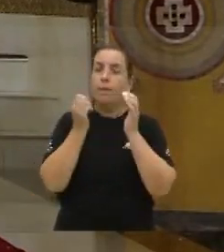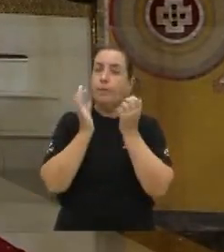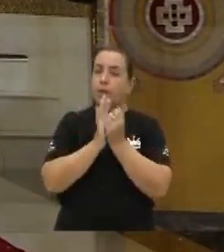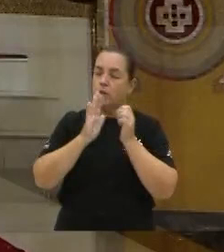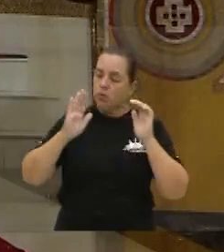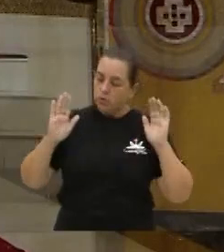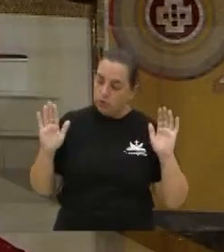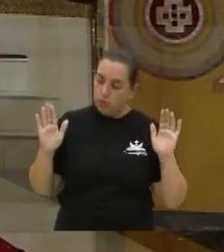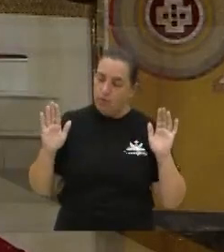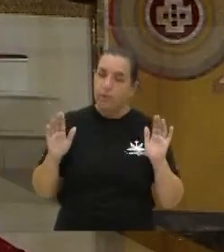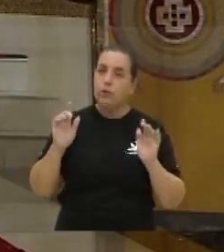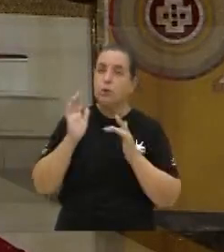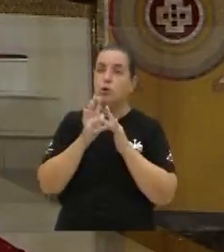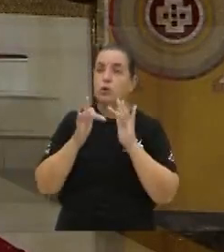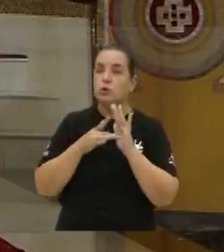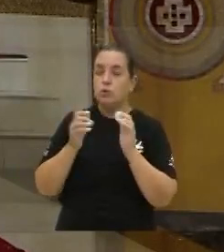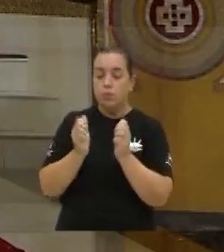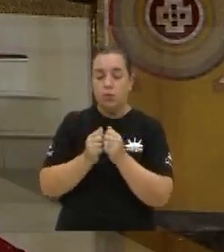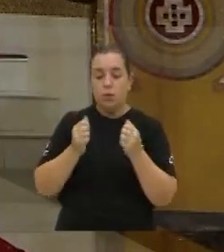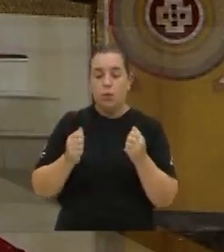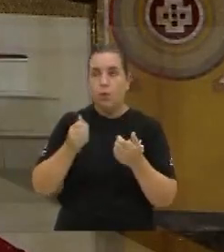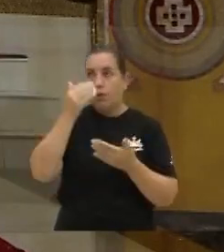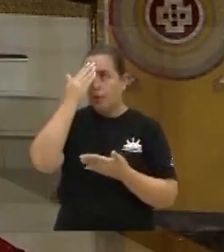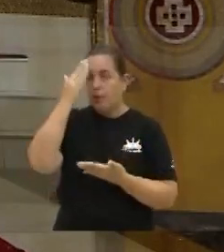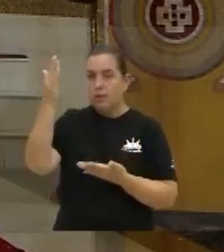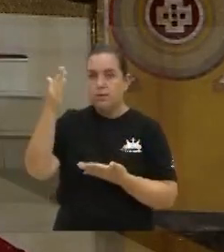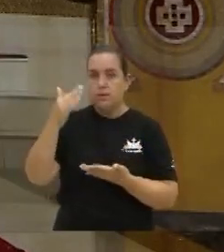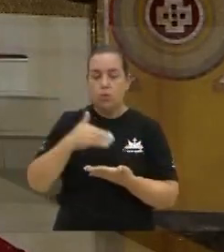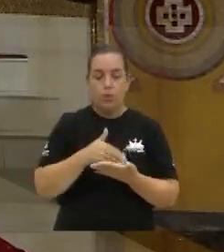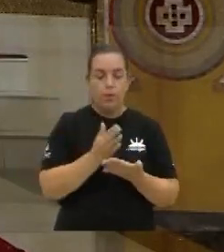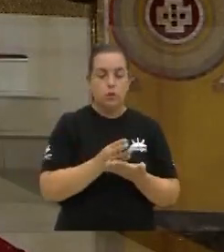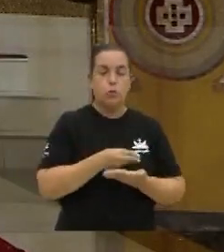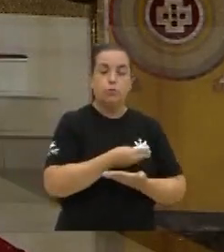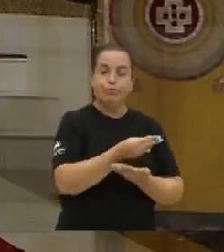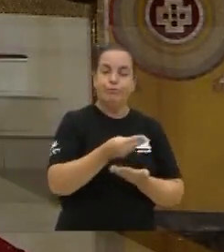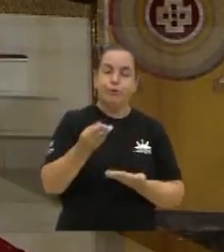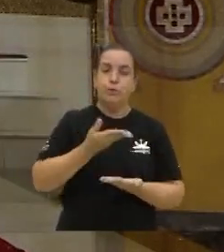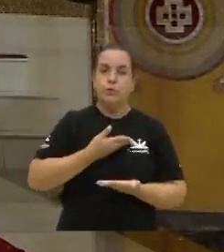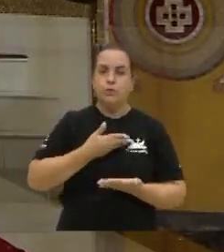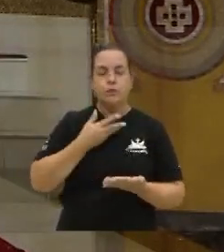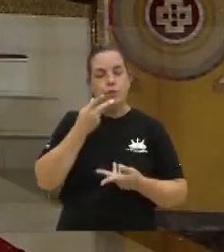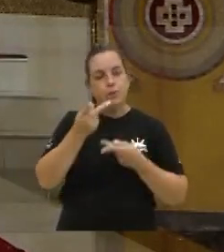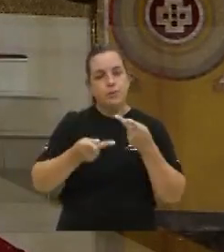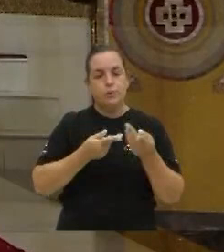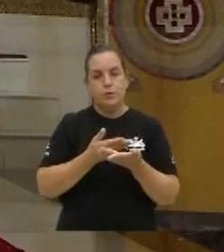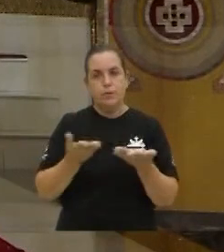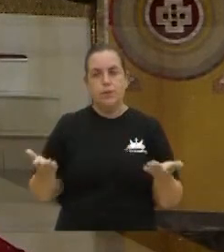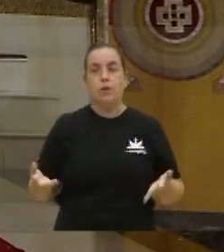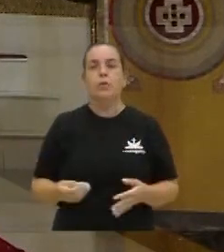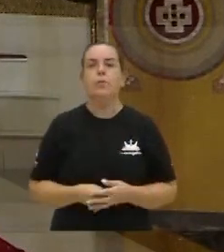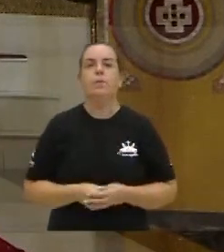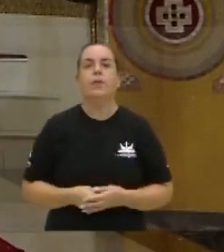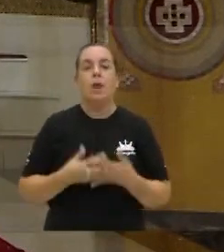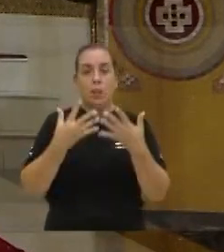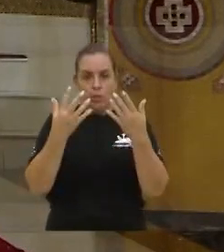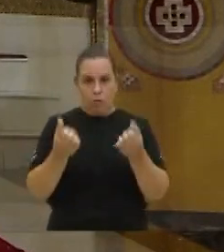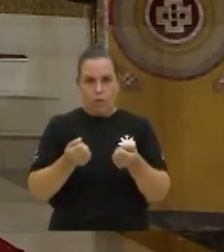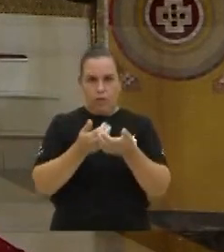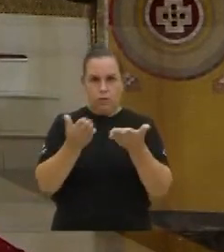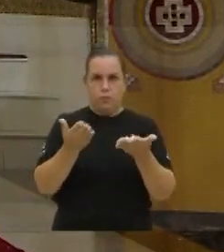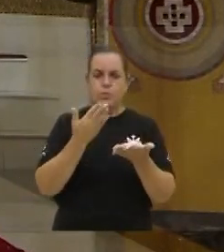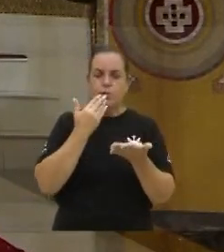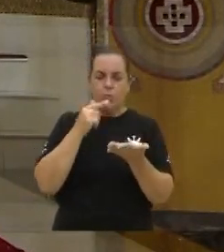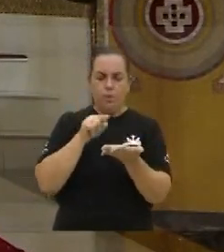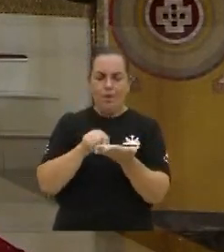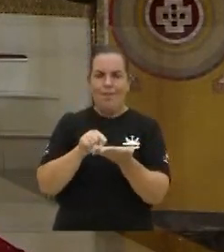paixão, ele tomou o pão, deu graças, o partiu e o deu a seus discípulos, dizendo: Tomai